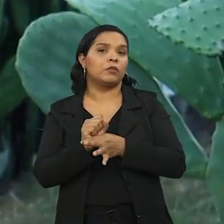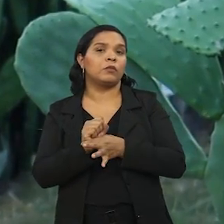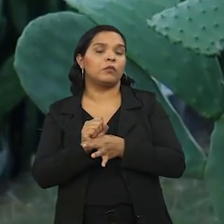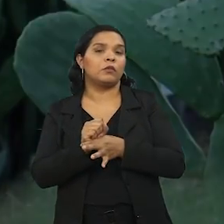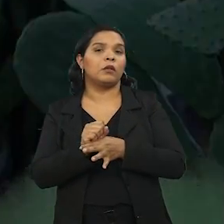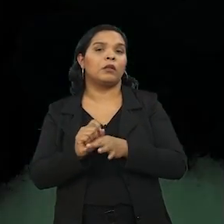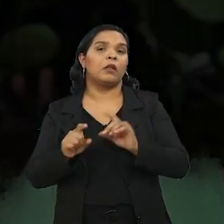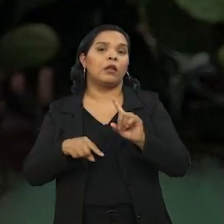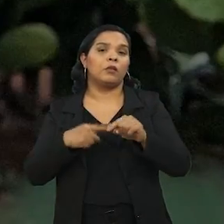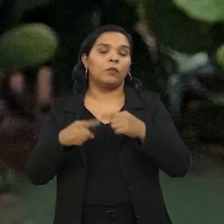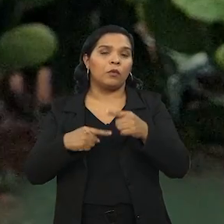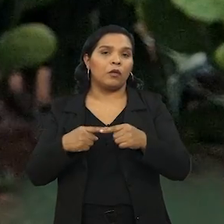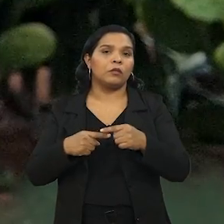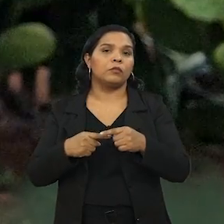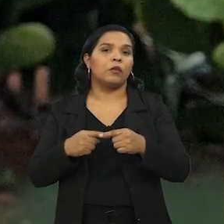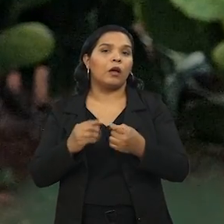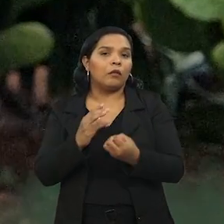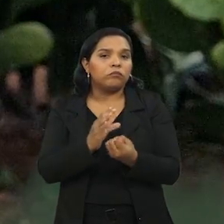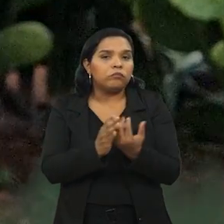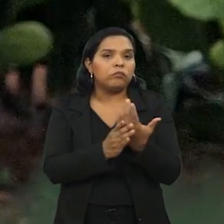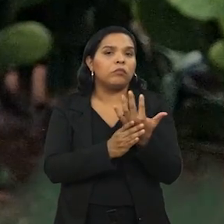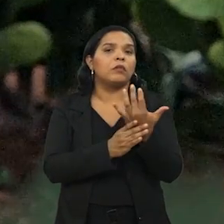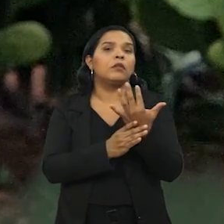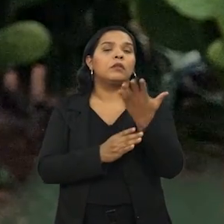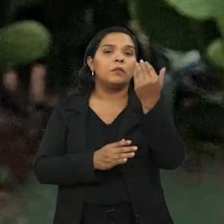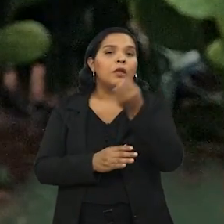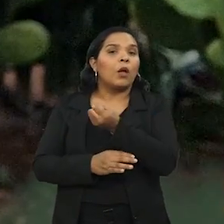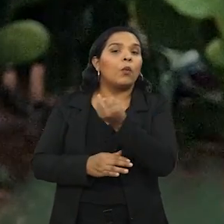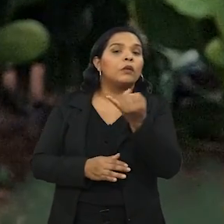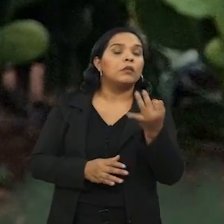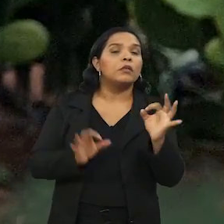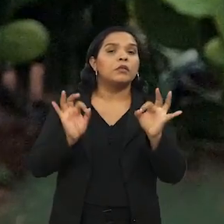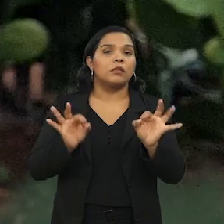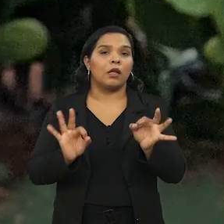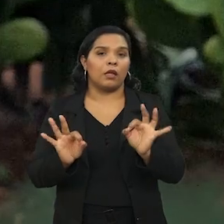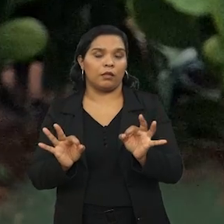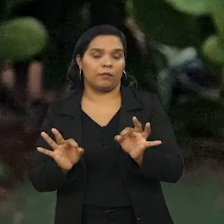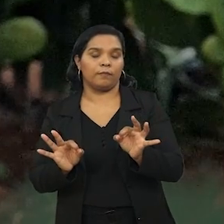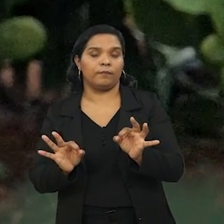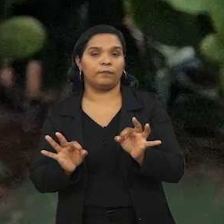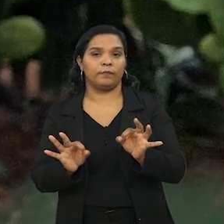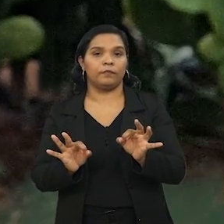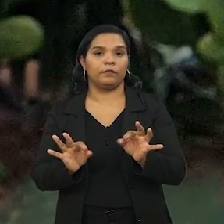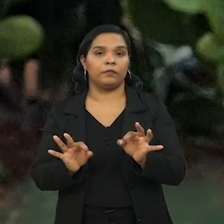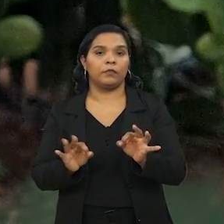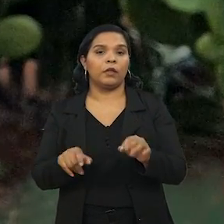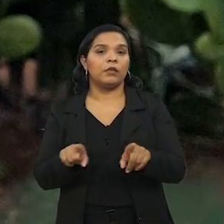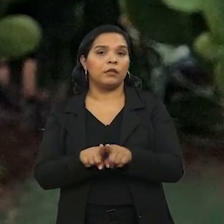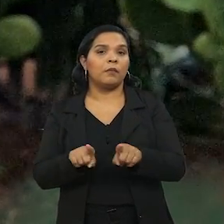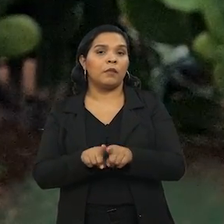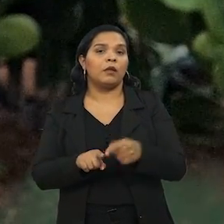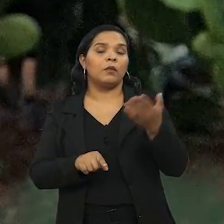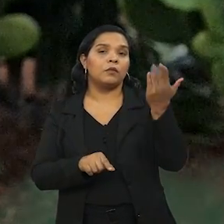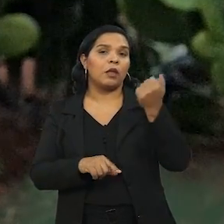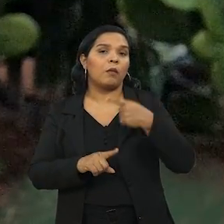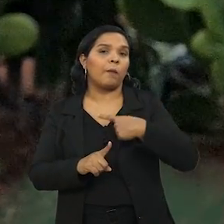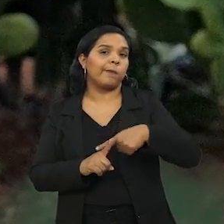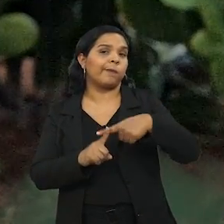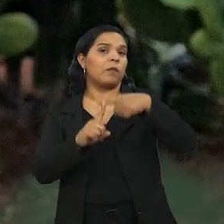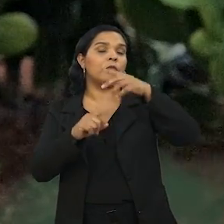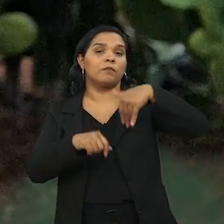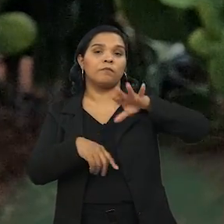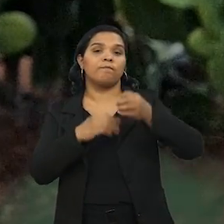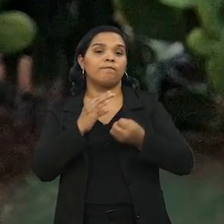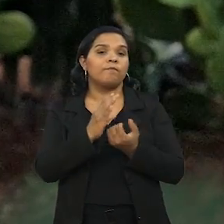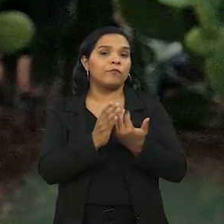próximo ciclo, assim suprindo a quantidade ideal para que ela possa expressar o seu potencial produtivo,